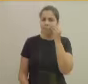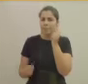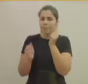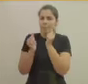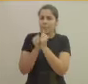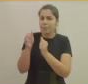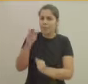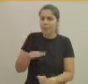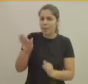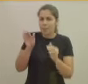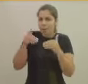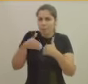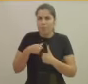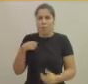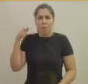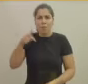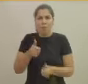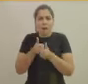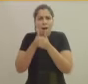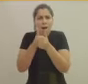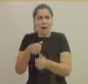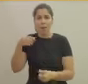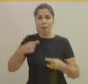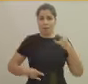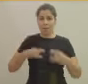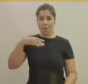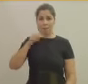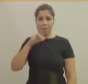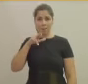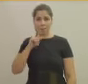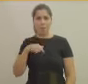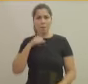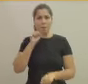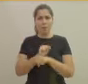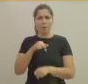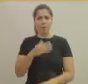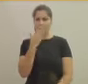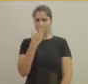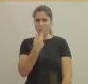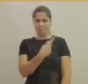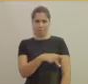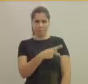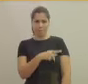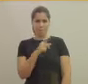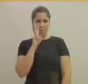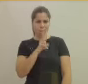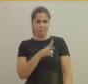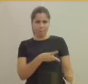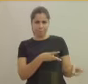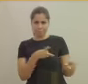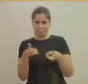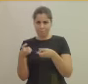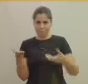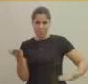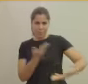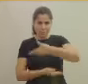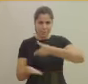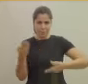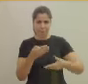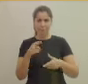Mimetizando a criança com autismo, eu vim acompanhando a Mária e parei aqui na frente dela para